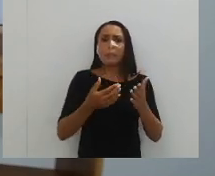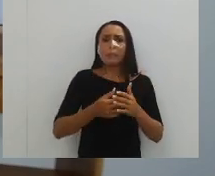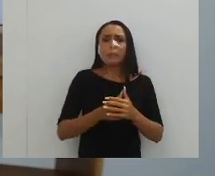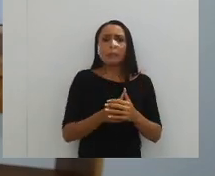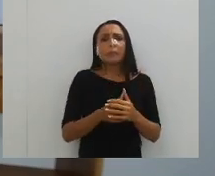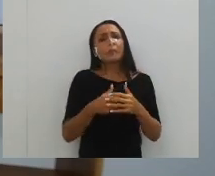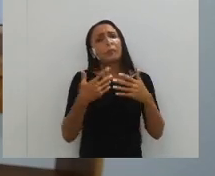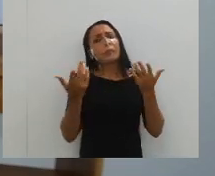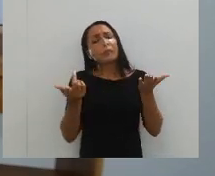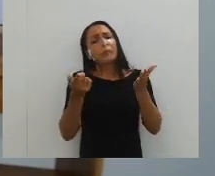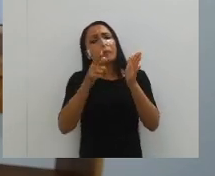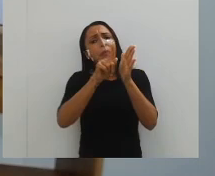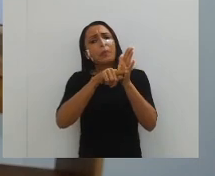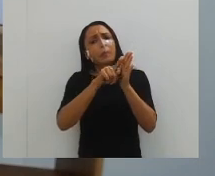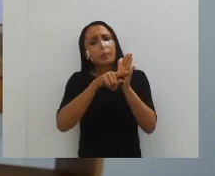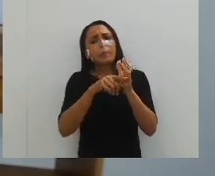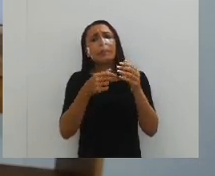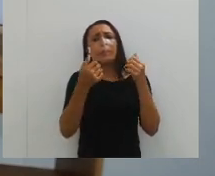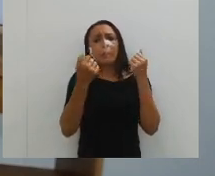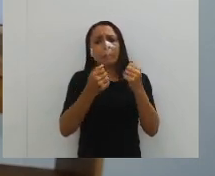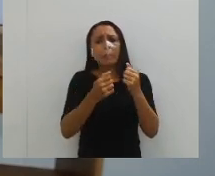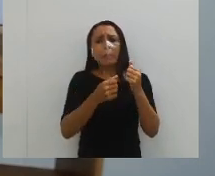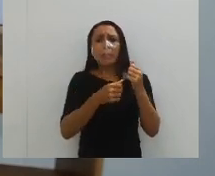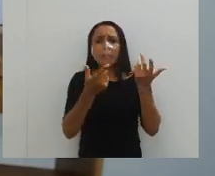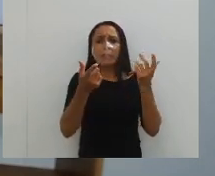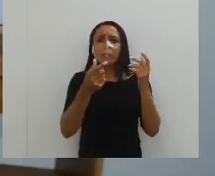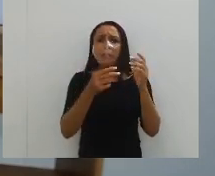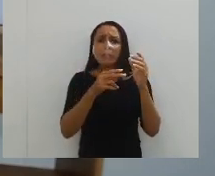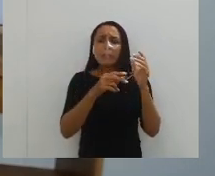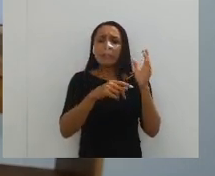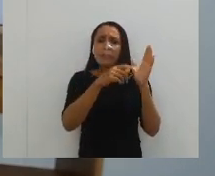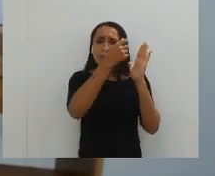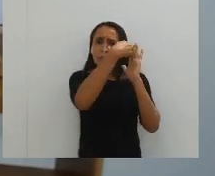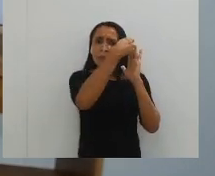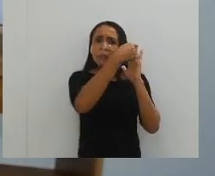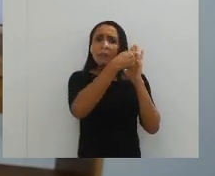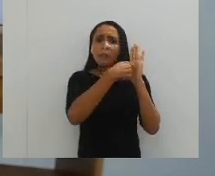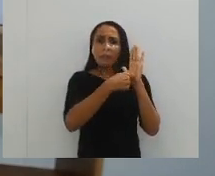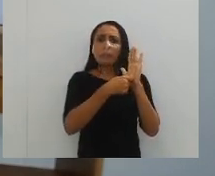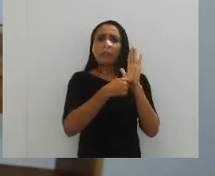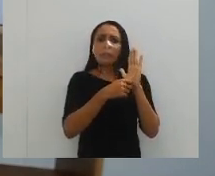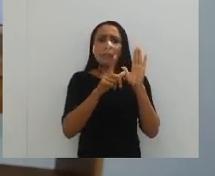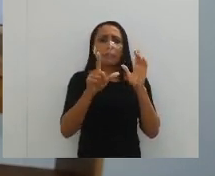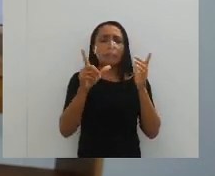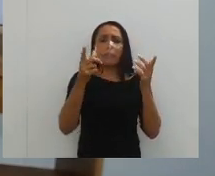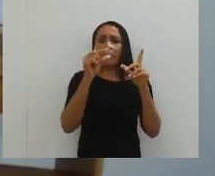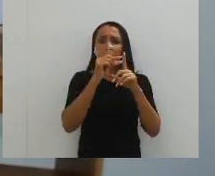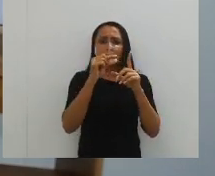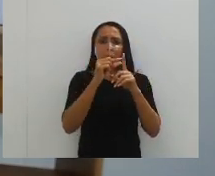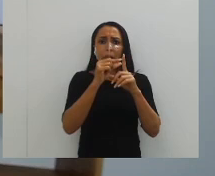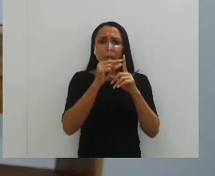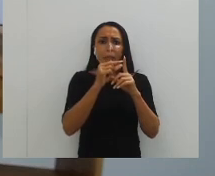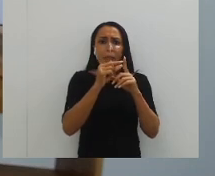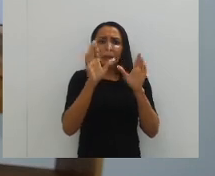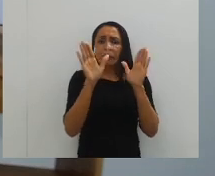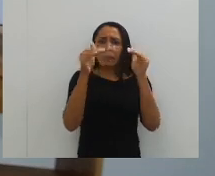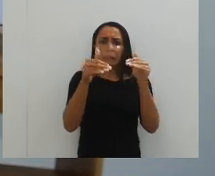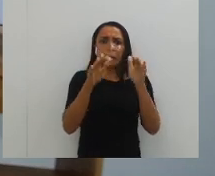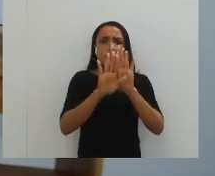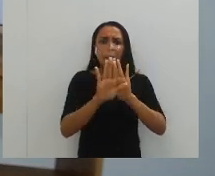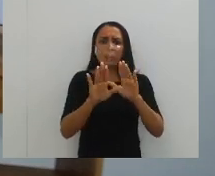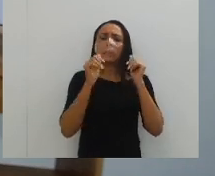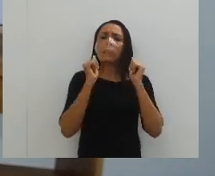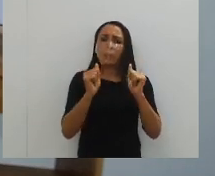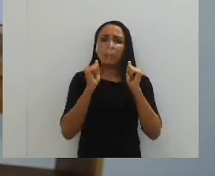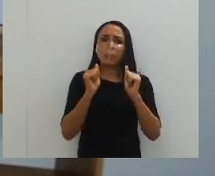o gênero, ele pode ser escrito sem a palavra que corresponde à espécie? Pode. Não é obrigado toda vez que